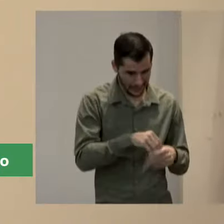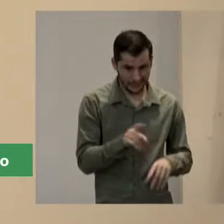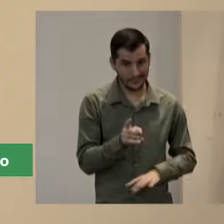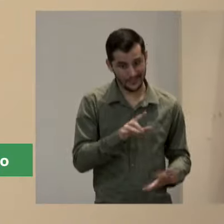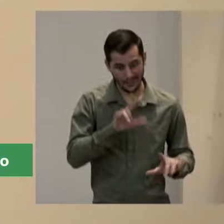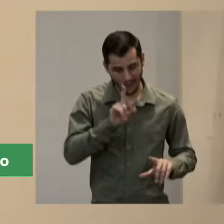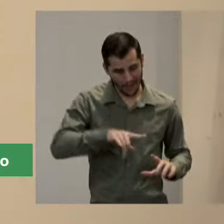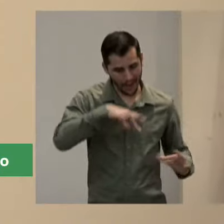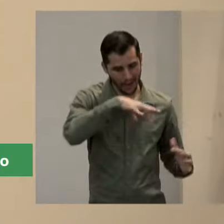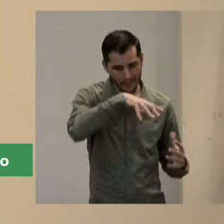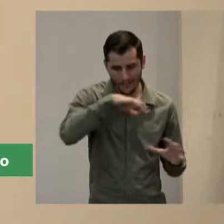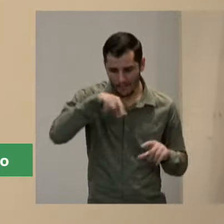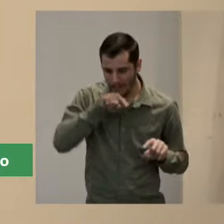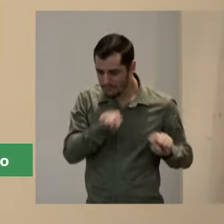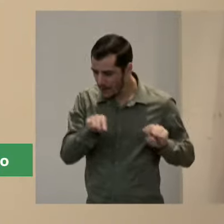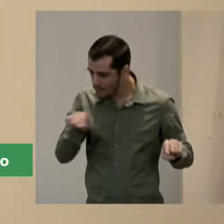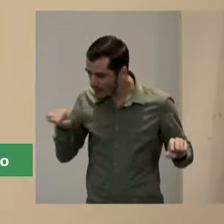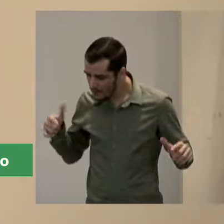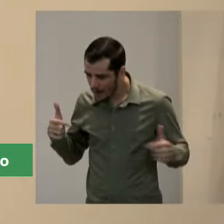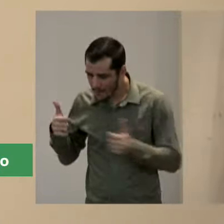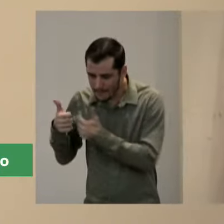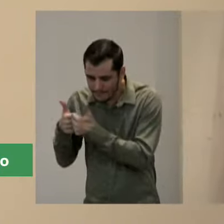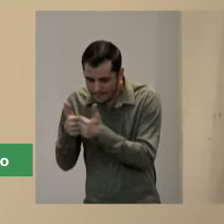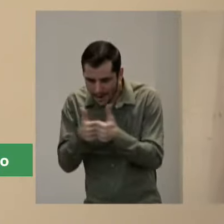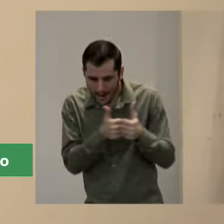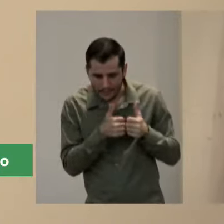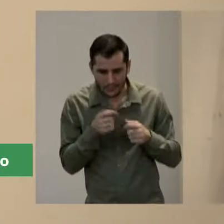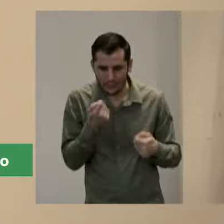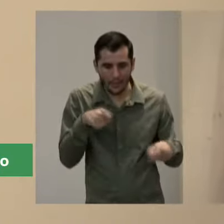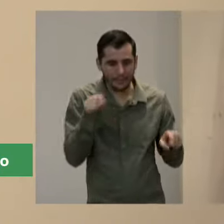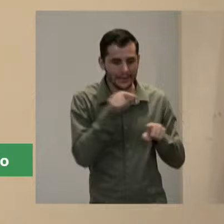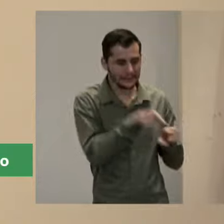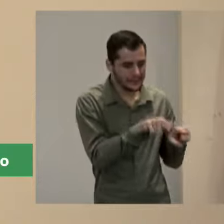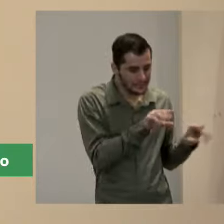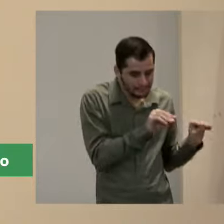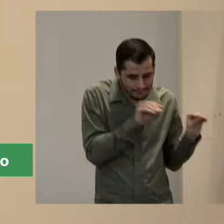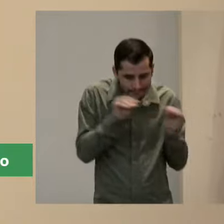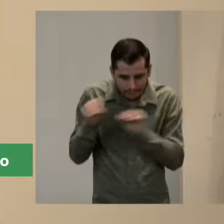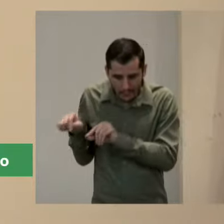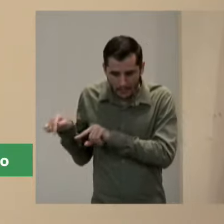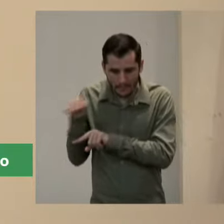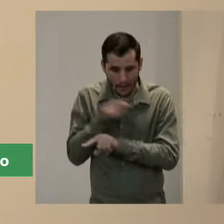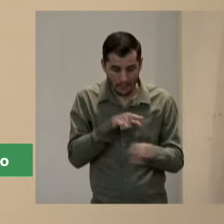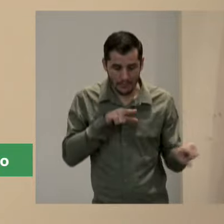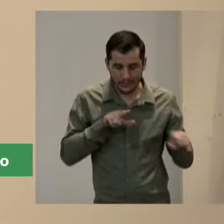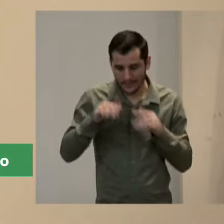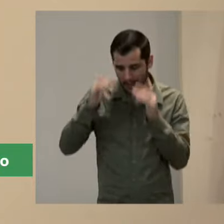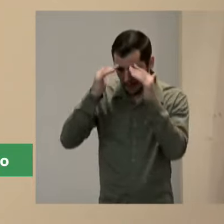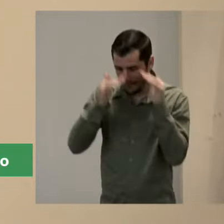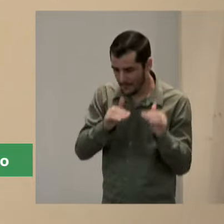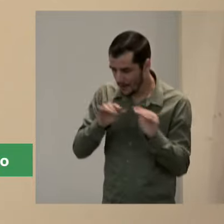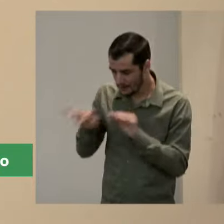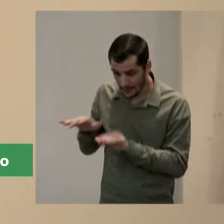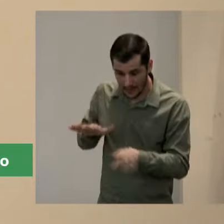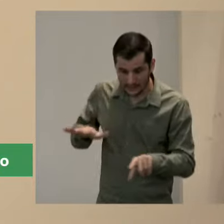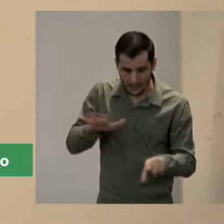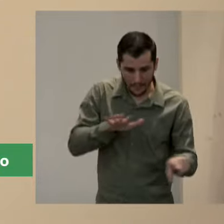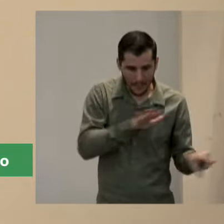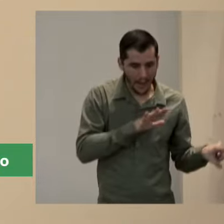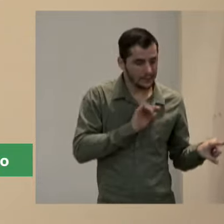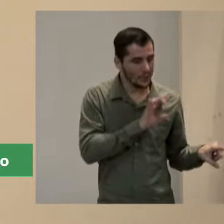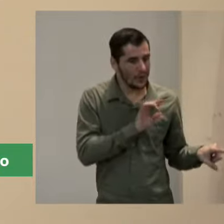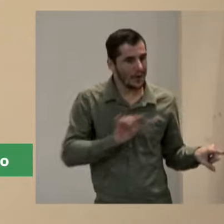Eu não preciso sair do meu mundo e ir para o mundo de vocês. Eu preciso respeitar o espaço de vocês, vocês respeitarem o meu espaço.